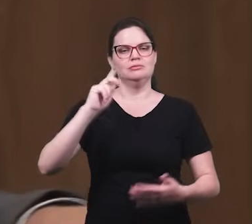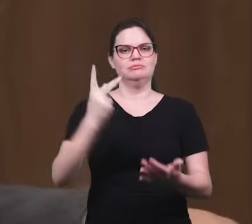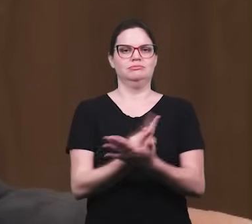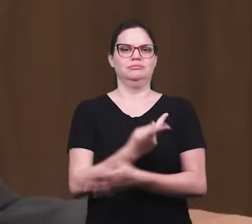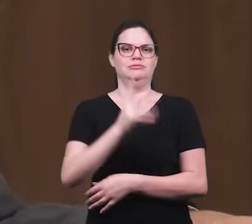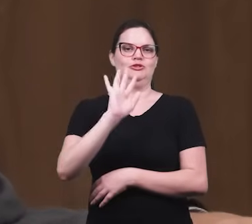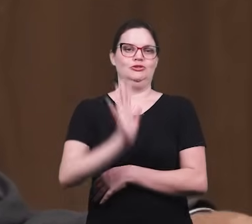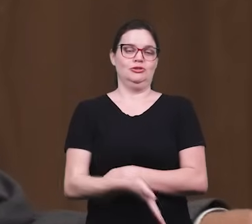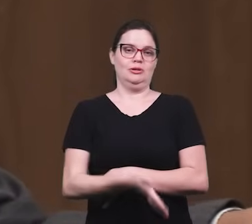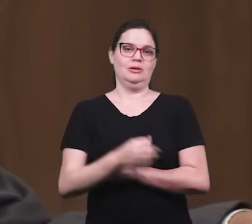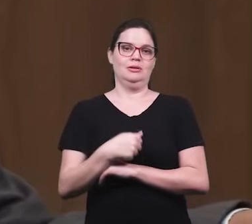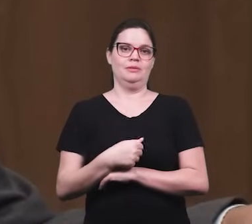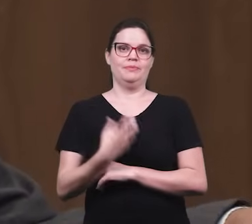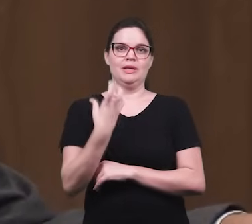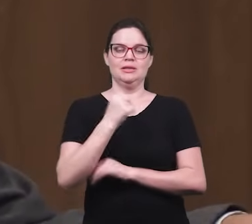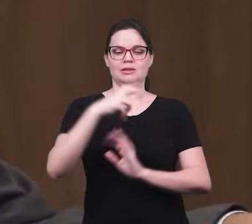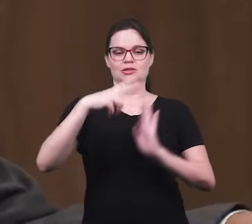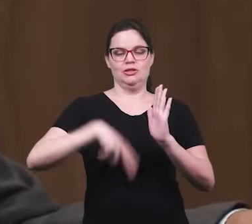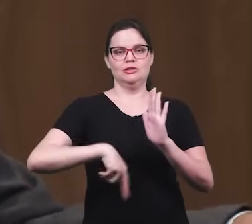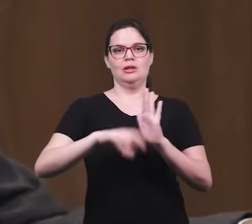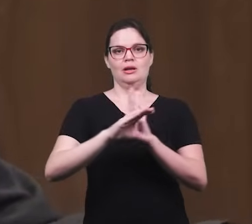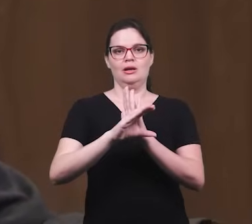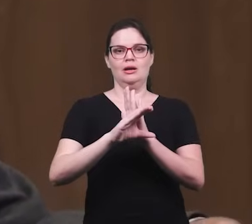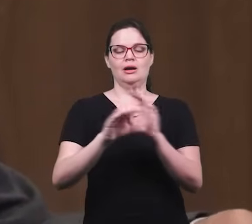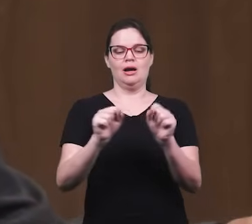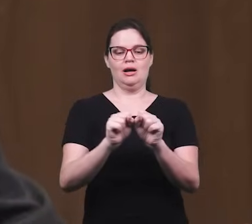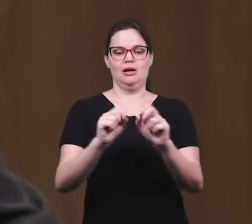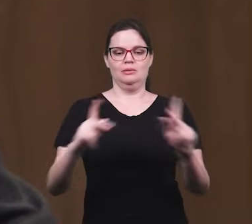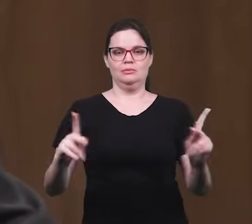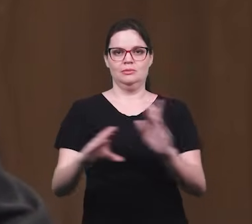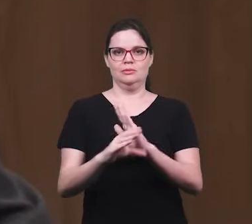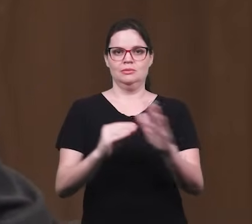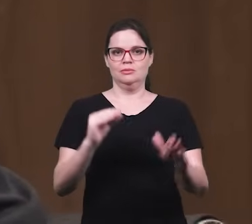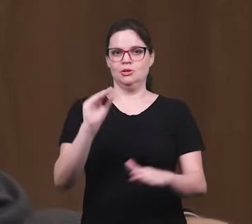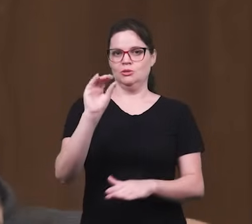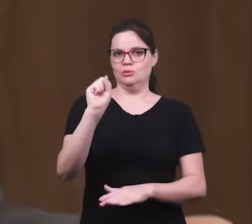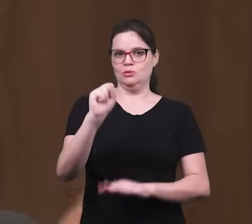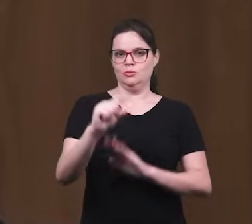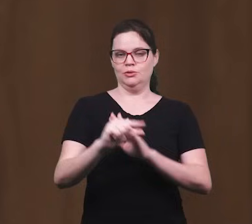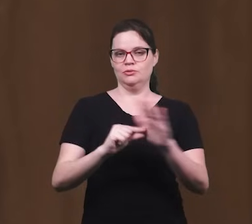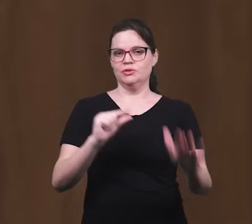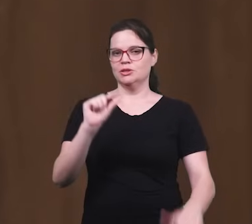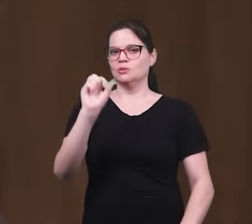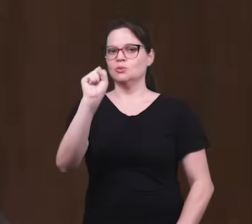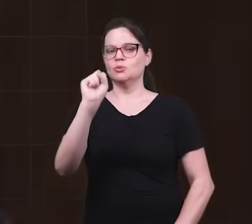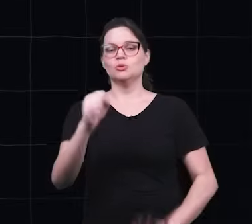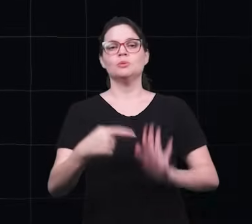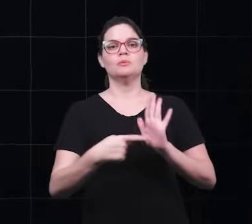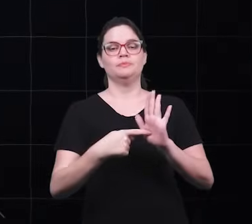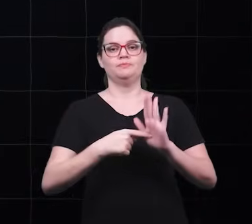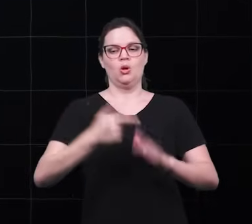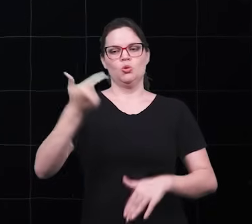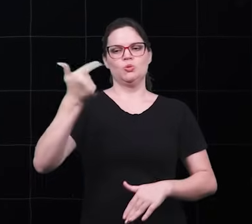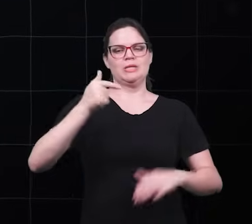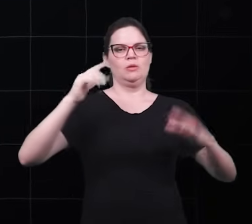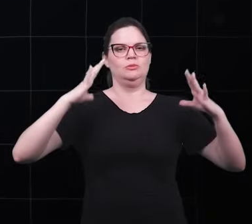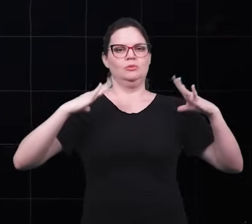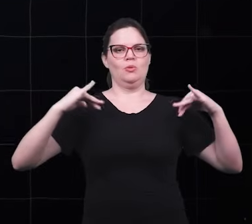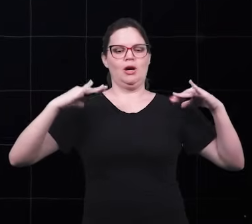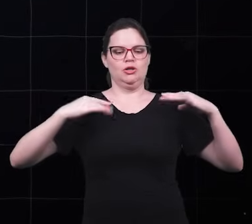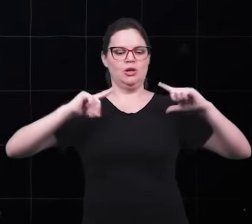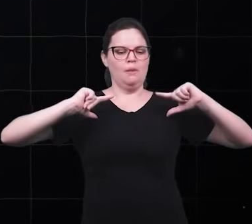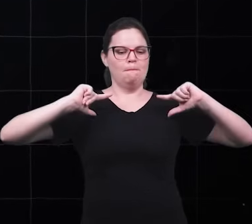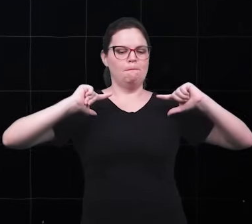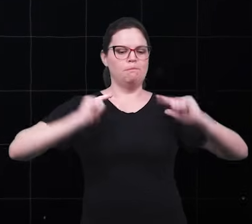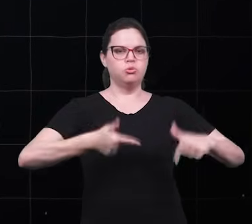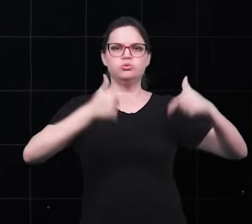nós pegamos Apocalipse capítulo 8, verso 8, o texto diz assim: e o segundo anjo tocou a